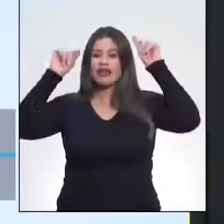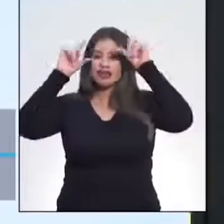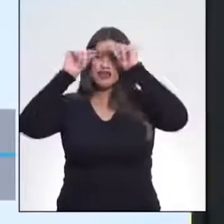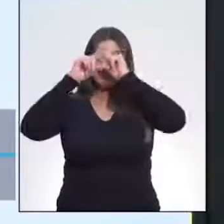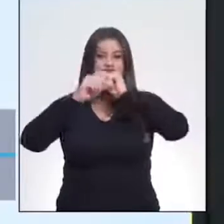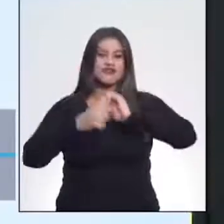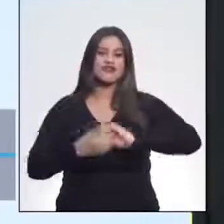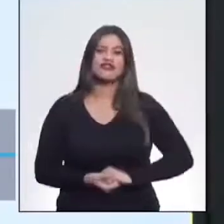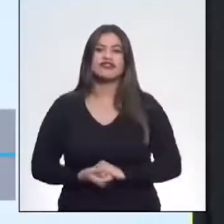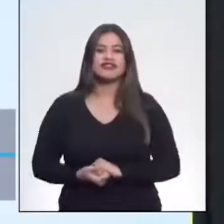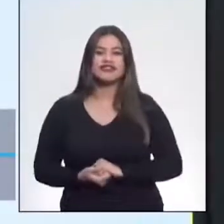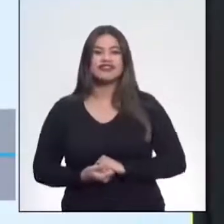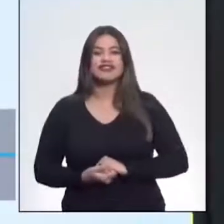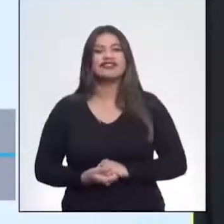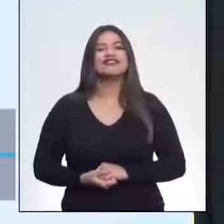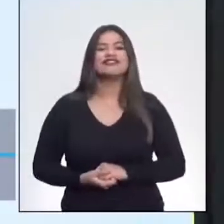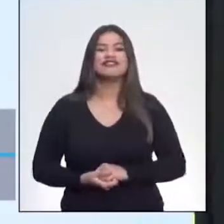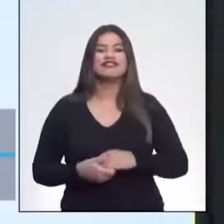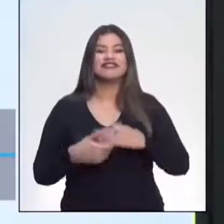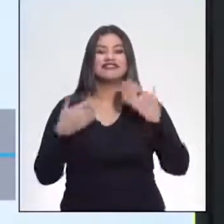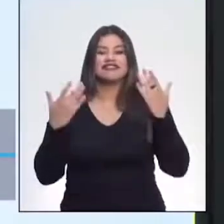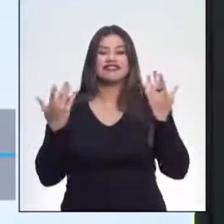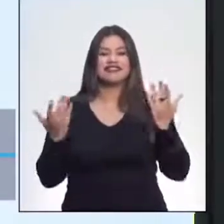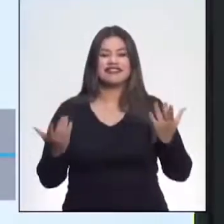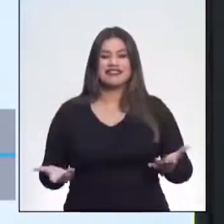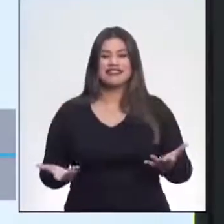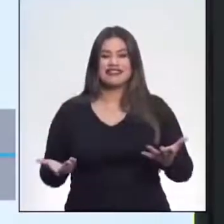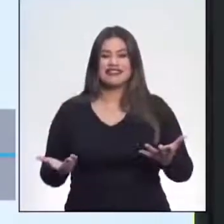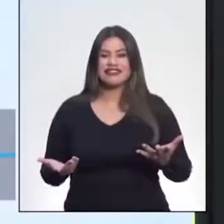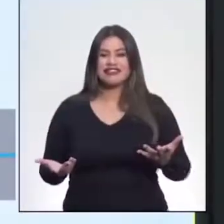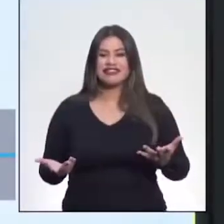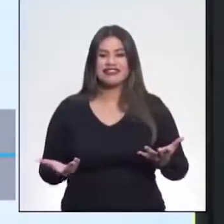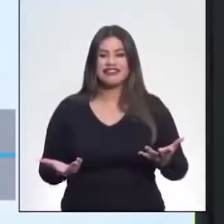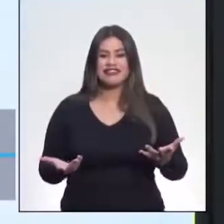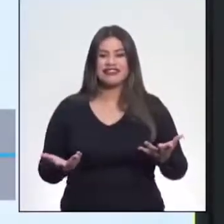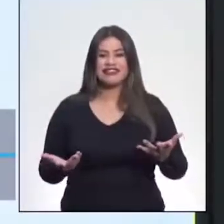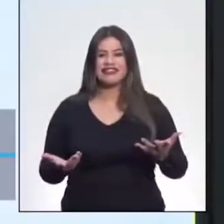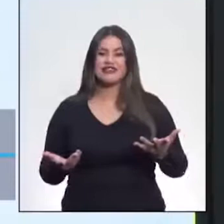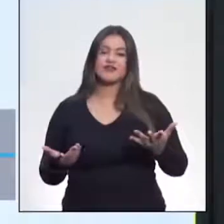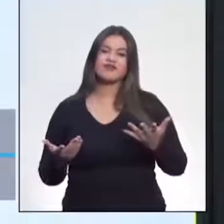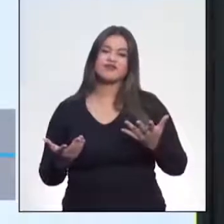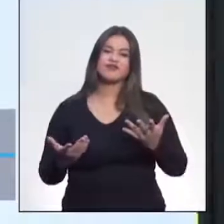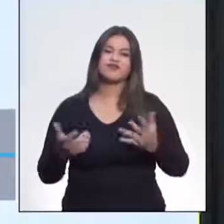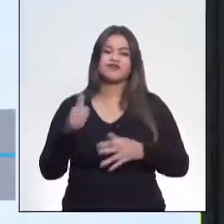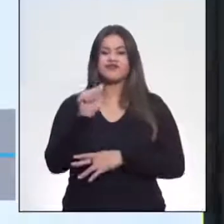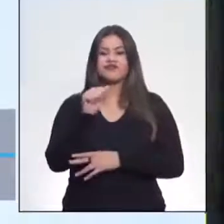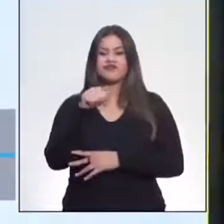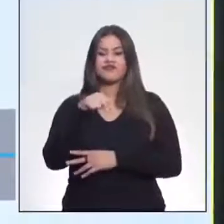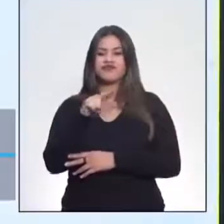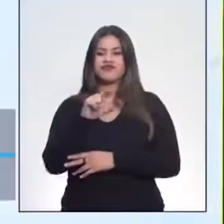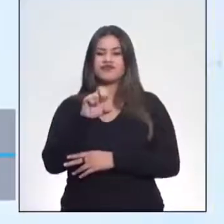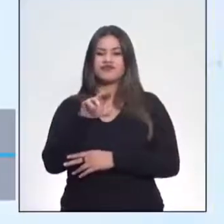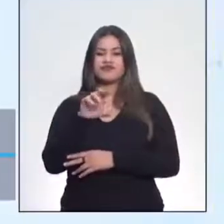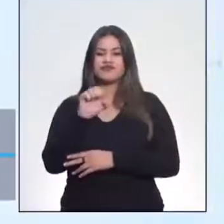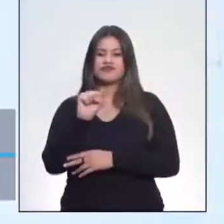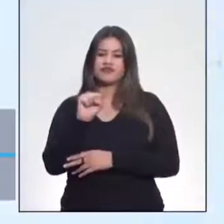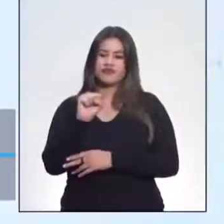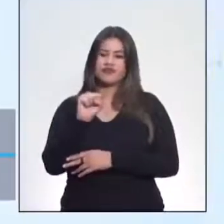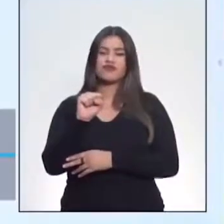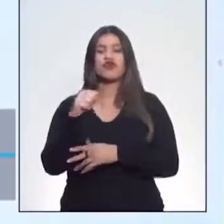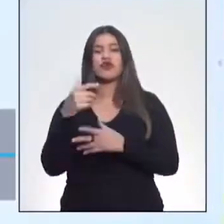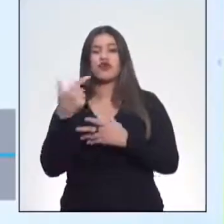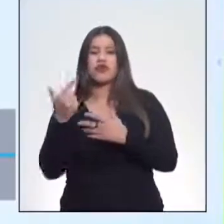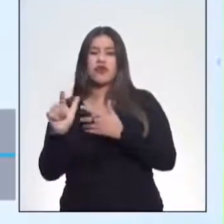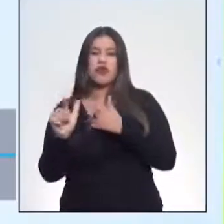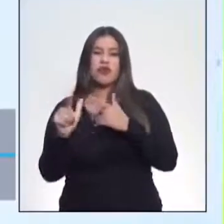também nesse período a ocupação de algum alguns outros povos como aqueus entre